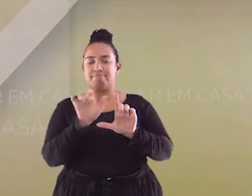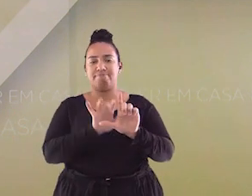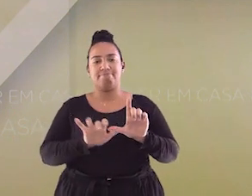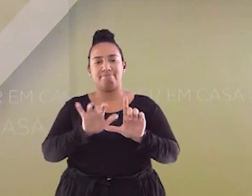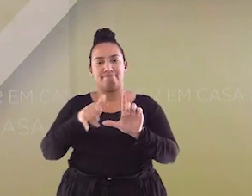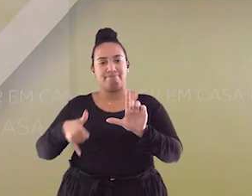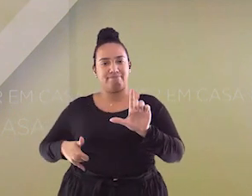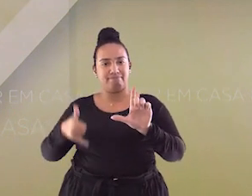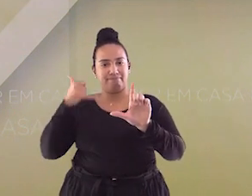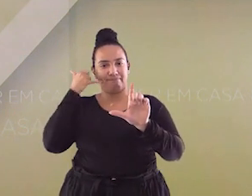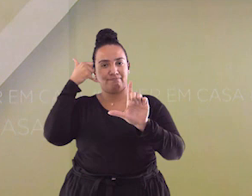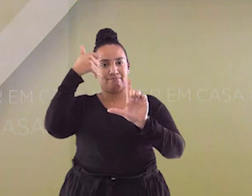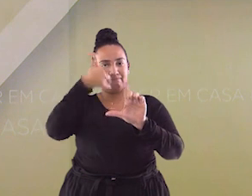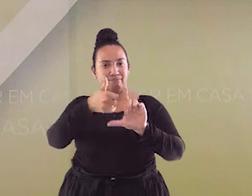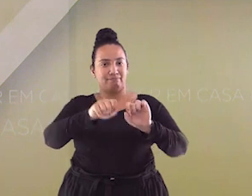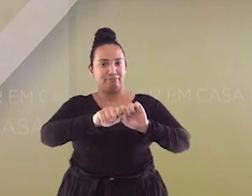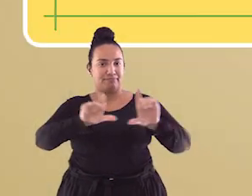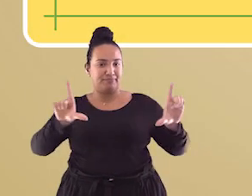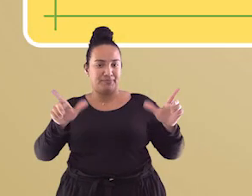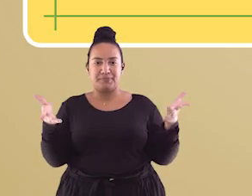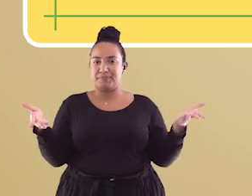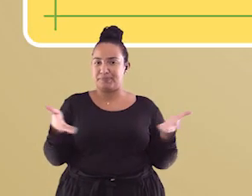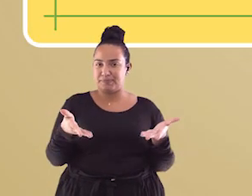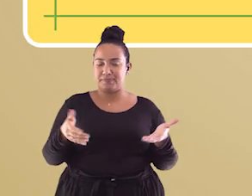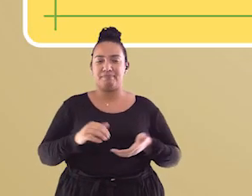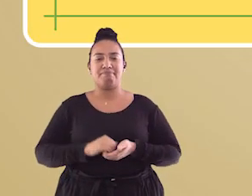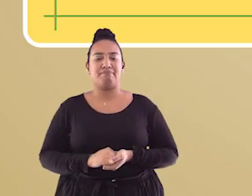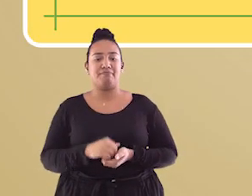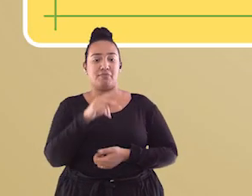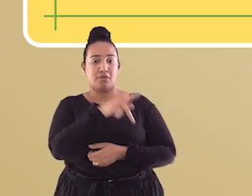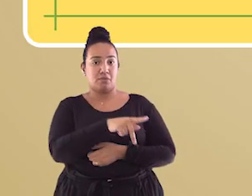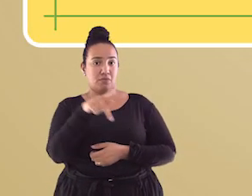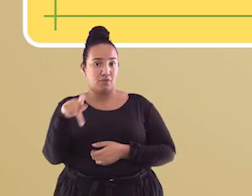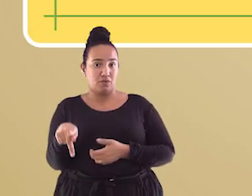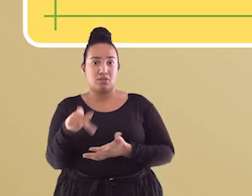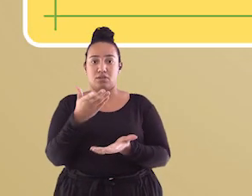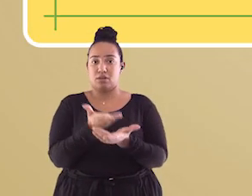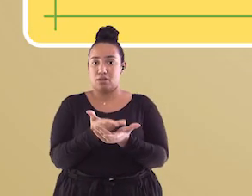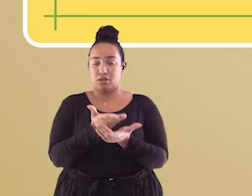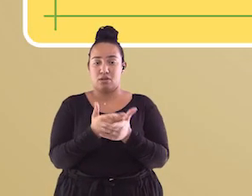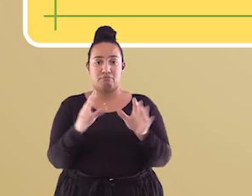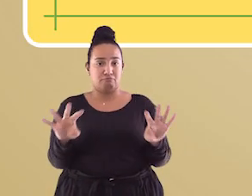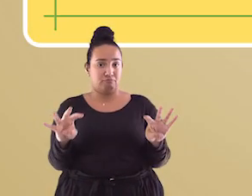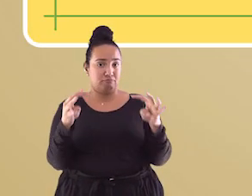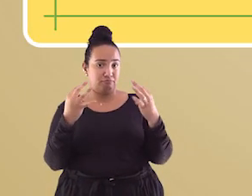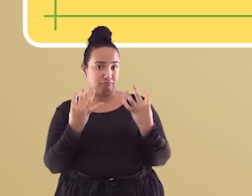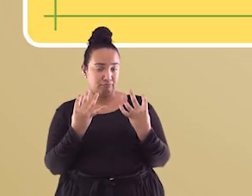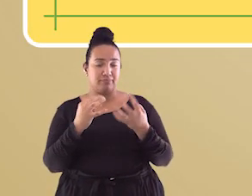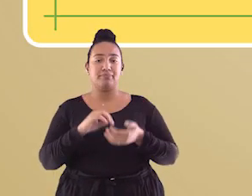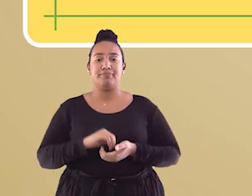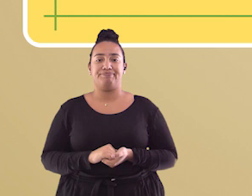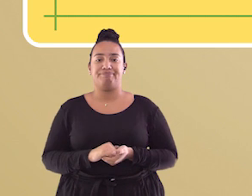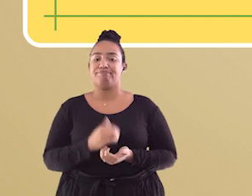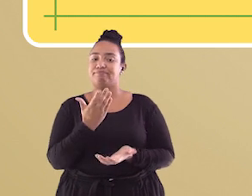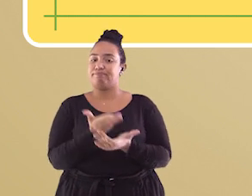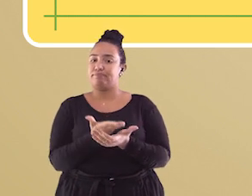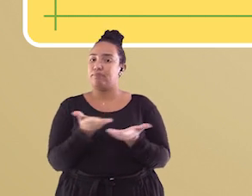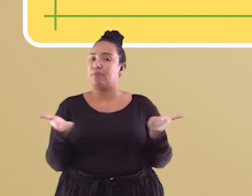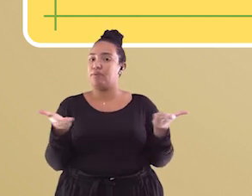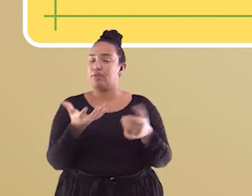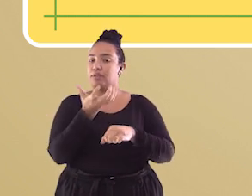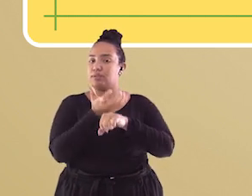celular para o QR Code que aparece na tela. Aos professores e professoras que nos acompanham, essa é uma aula